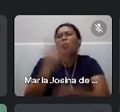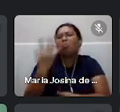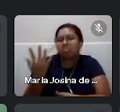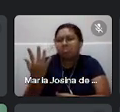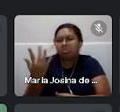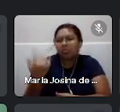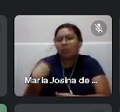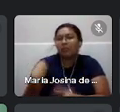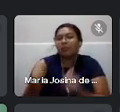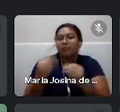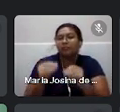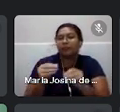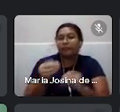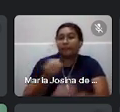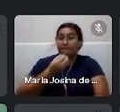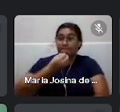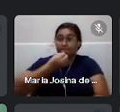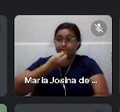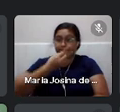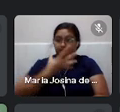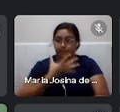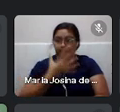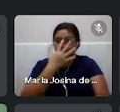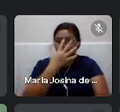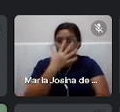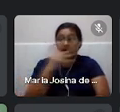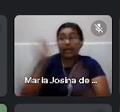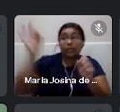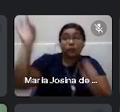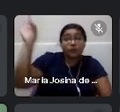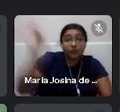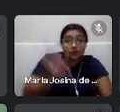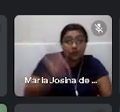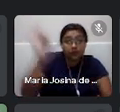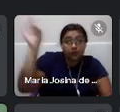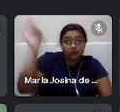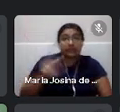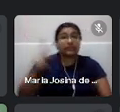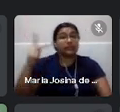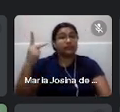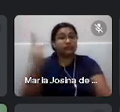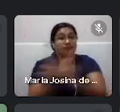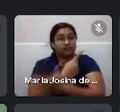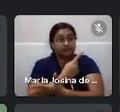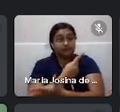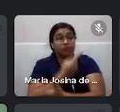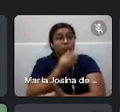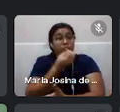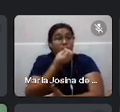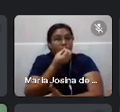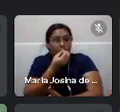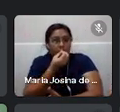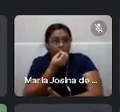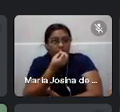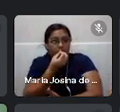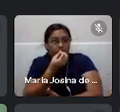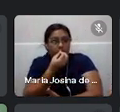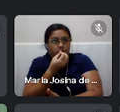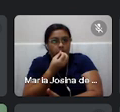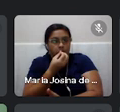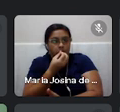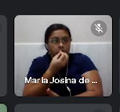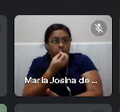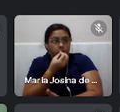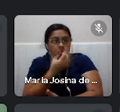que favorecem, né, o número de possibilidades de acontecer o evento que a gente